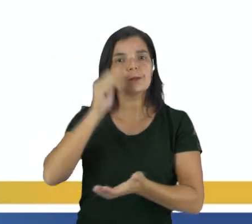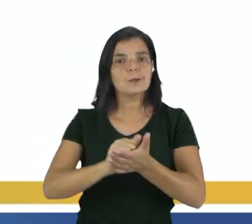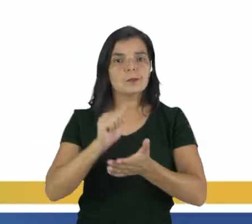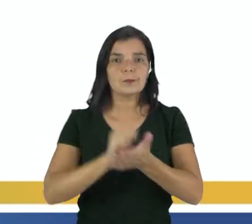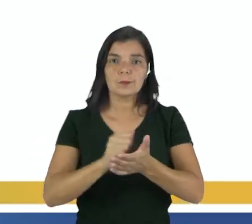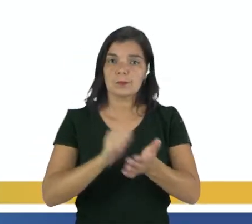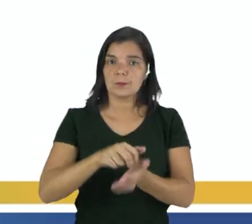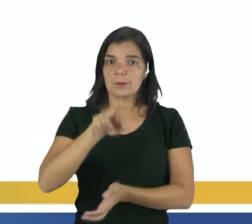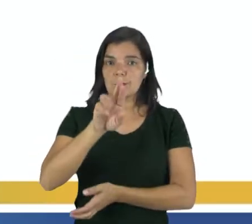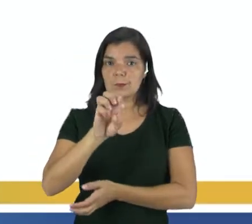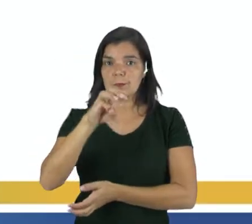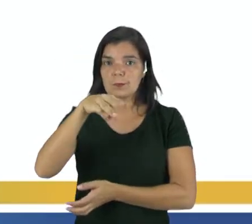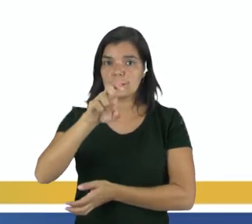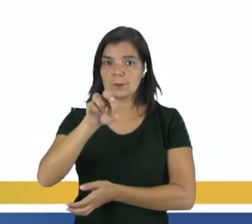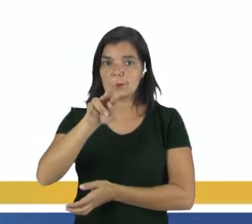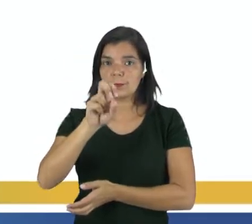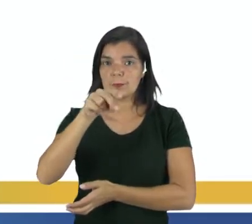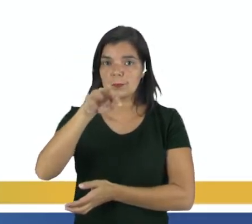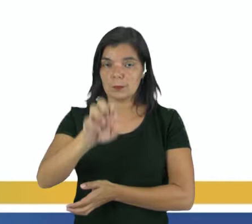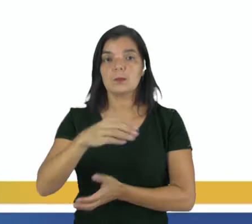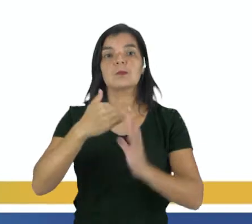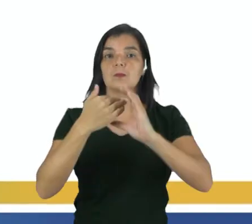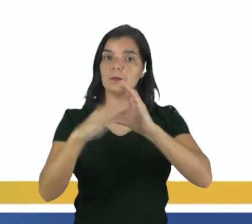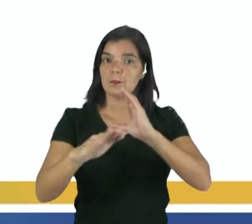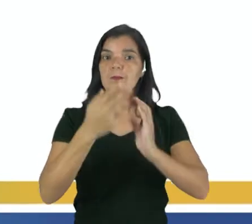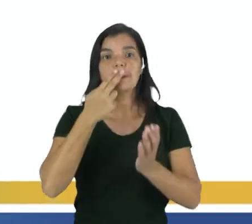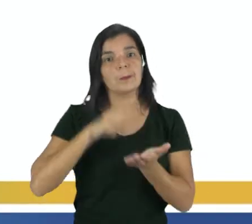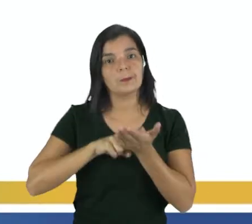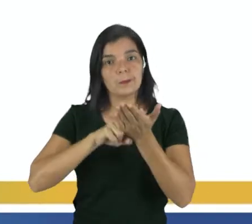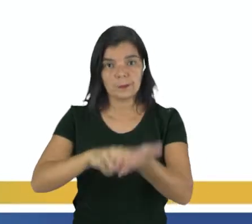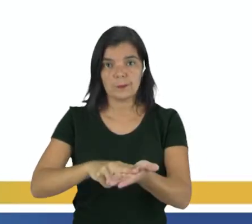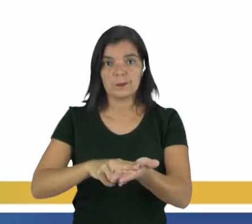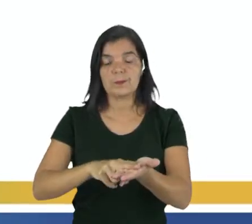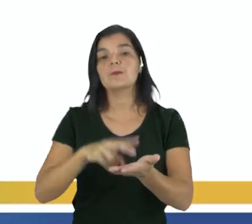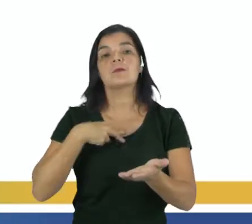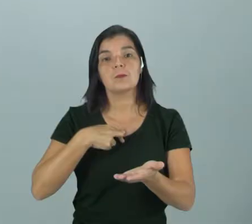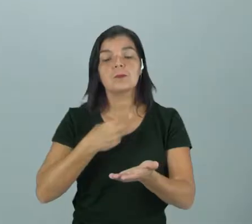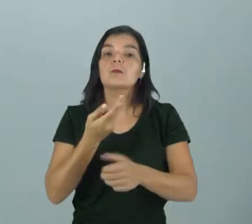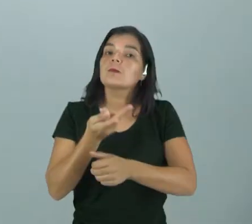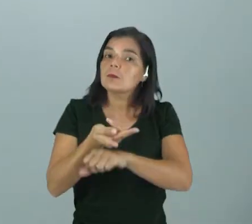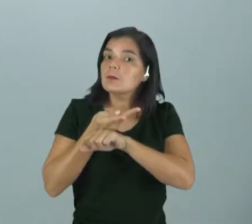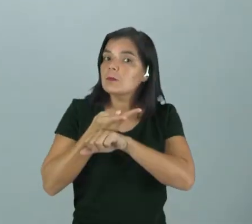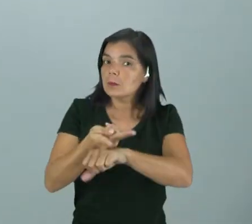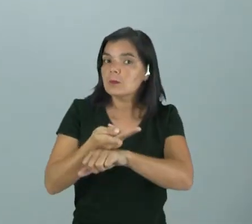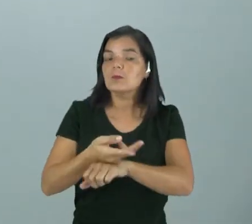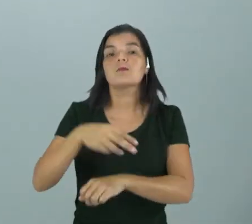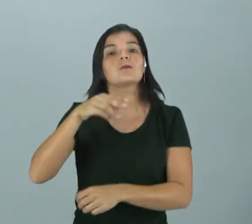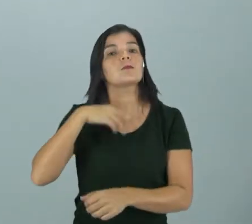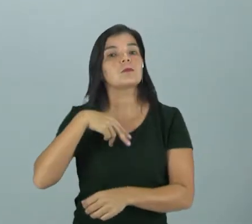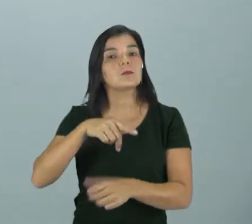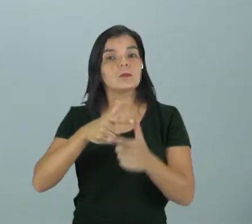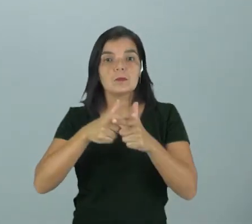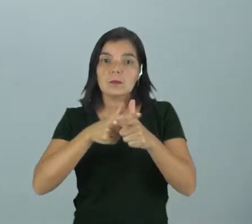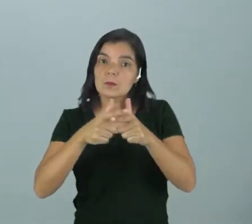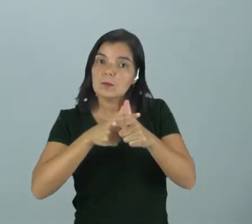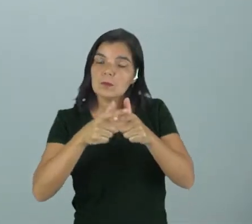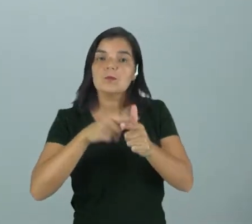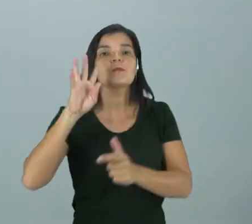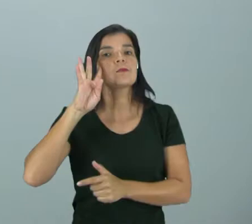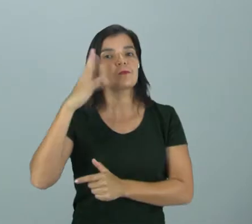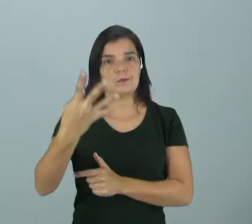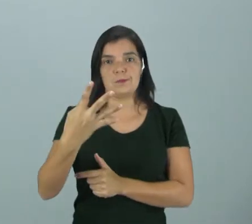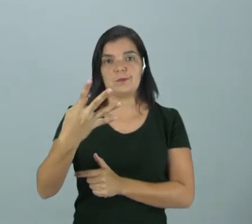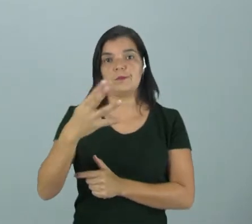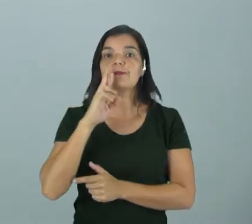O remetente é aquele que envia a carta, é aquele que está procurando resolver o seu problema, reclamar do